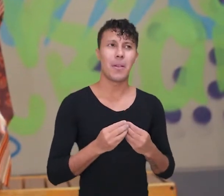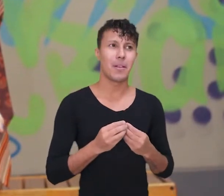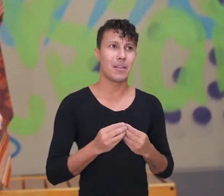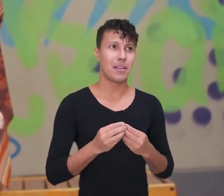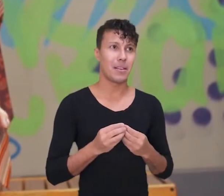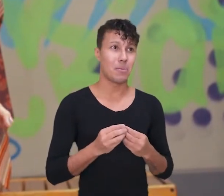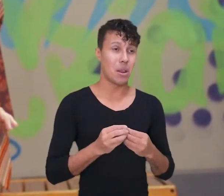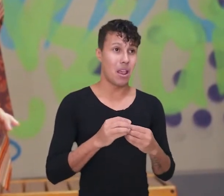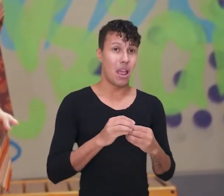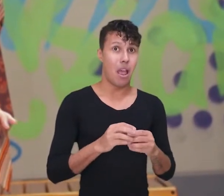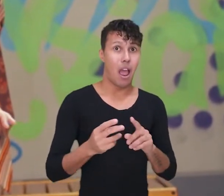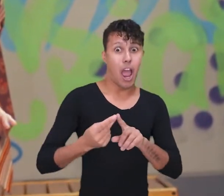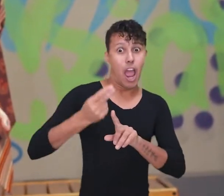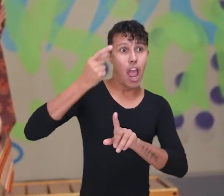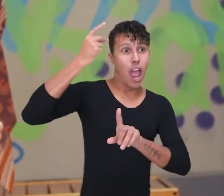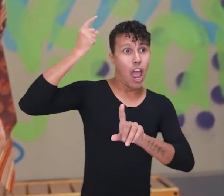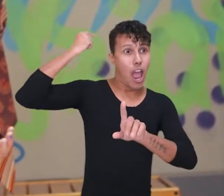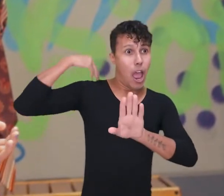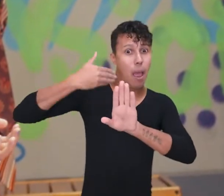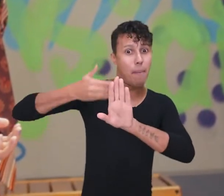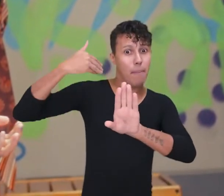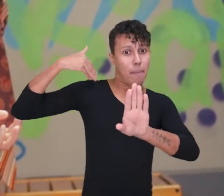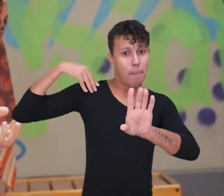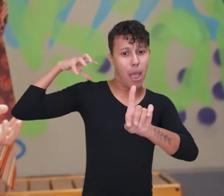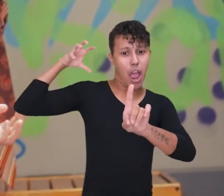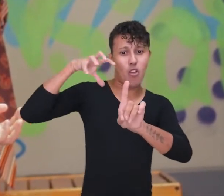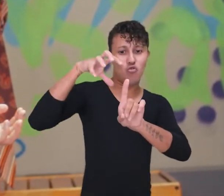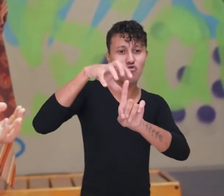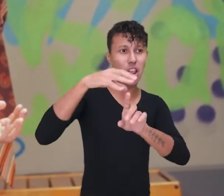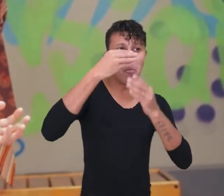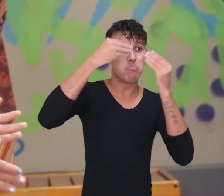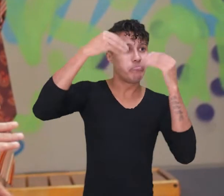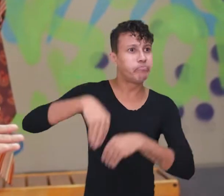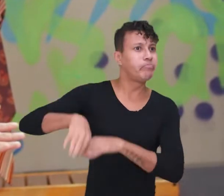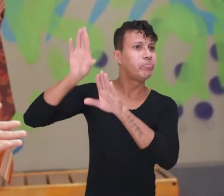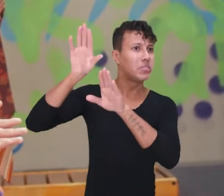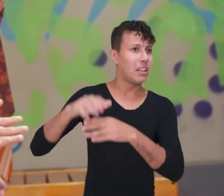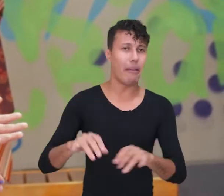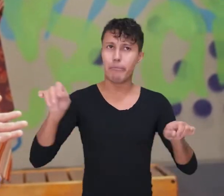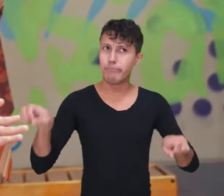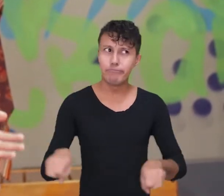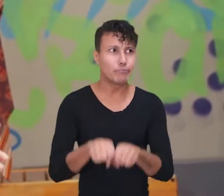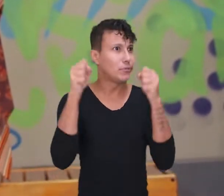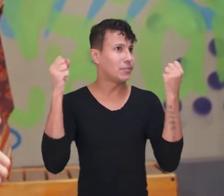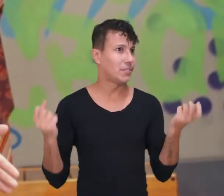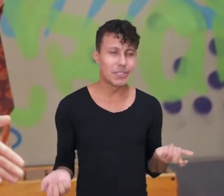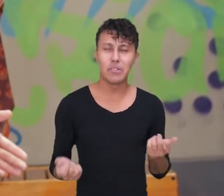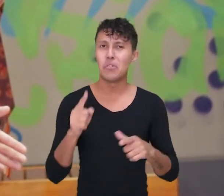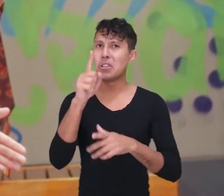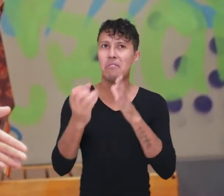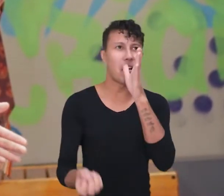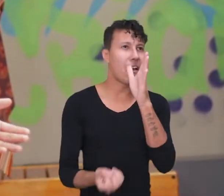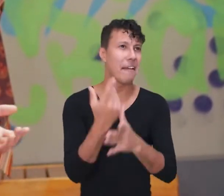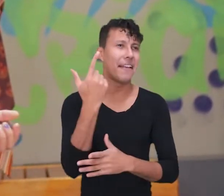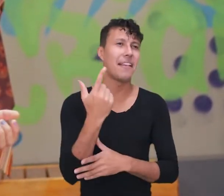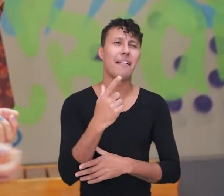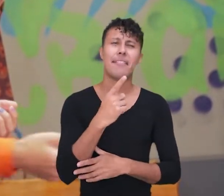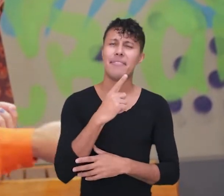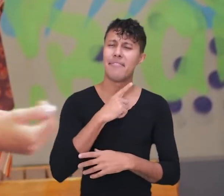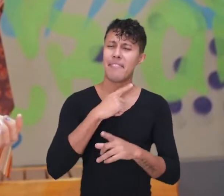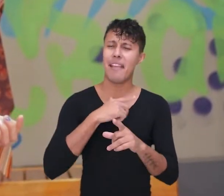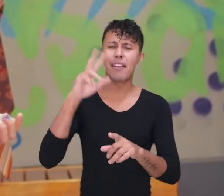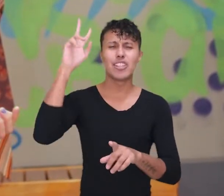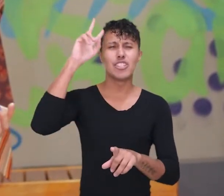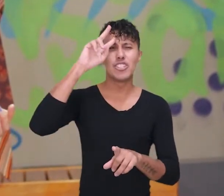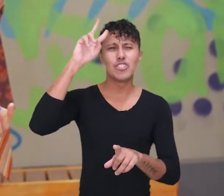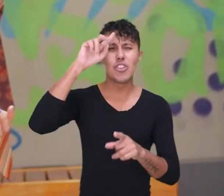de todas as influências que a gente teve, e a gente não tem como se livrar disso, não tem como colocar de lado, né? Quando você vai criar, você está